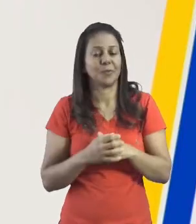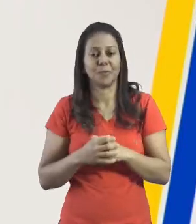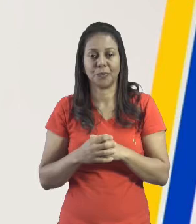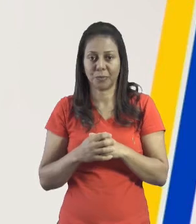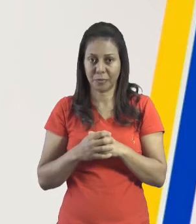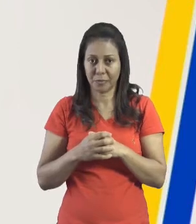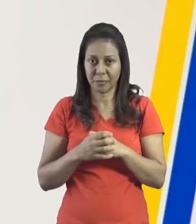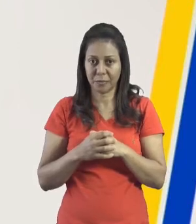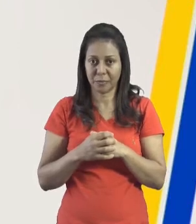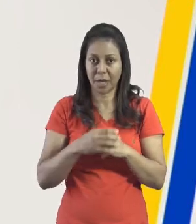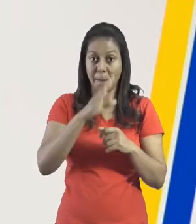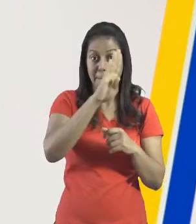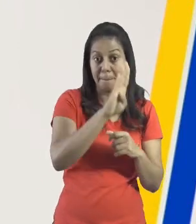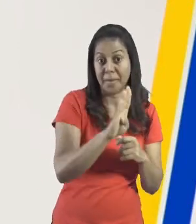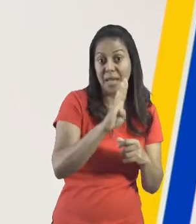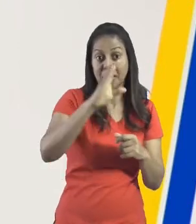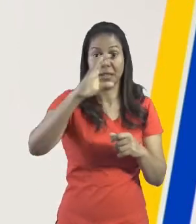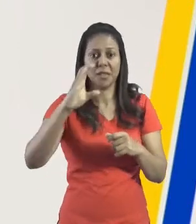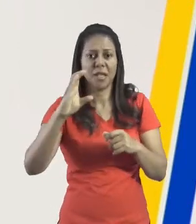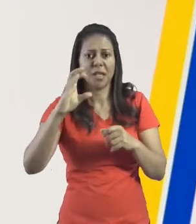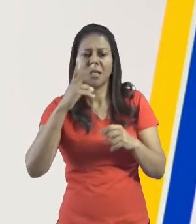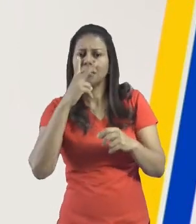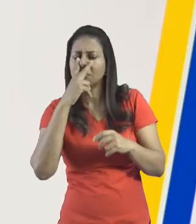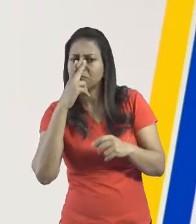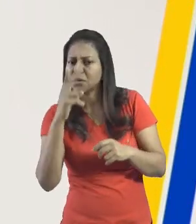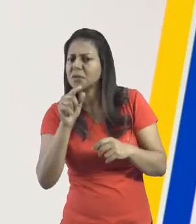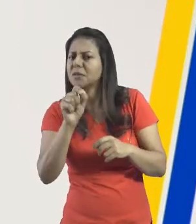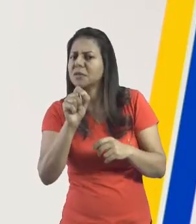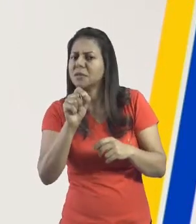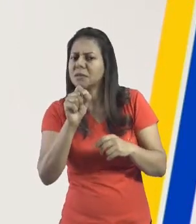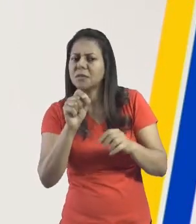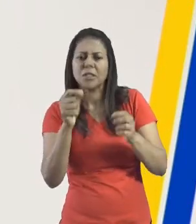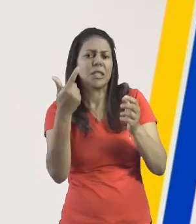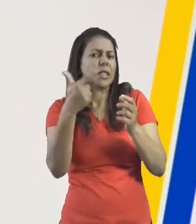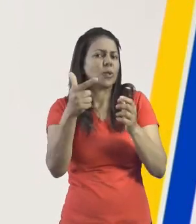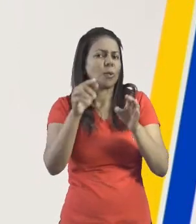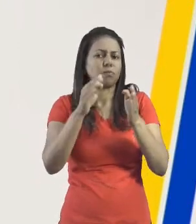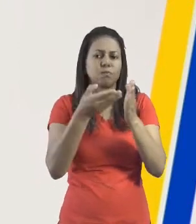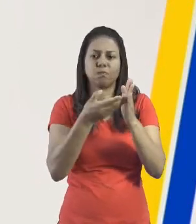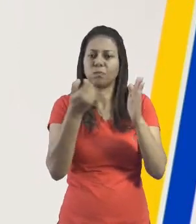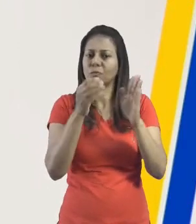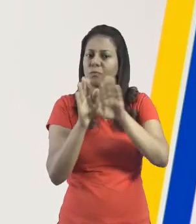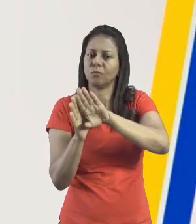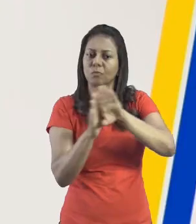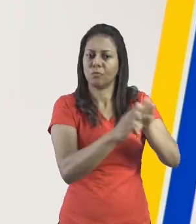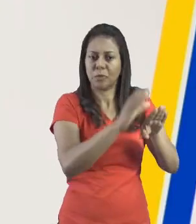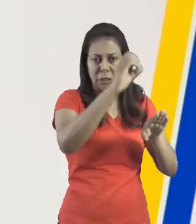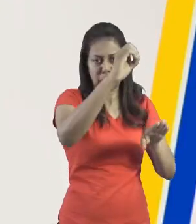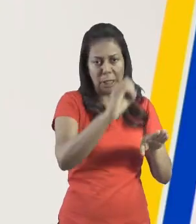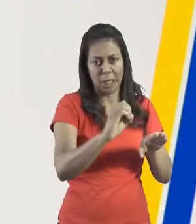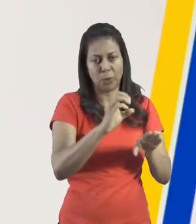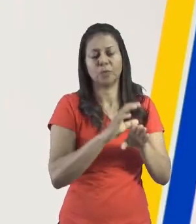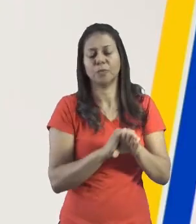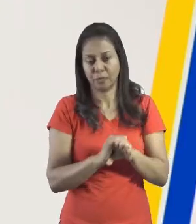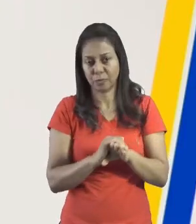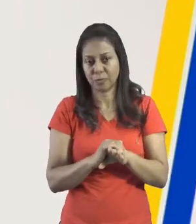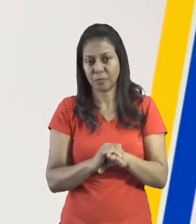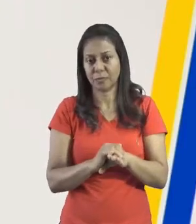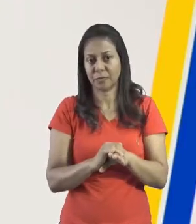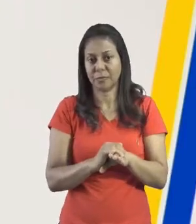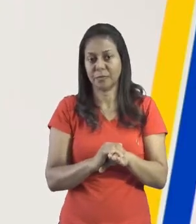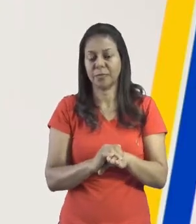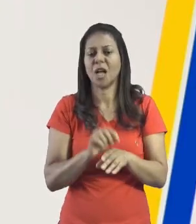o b e o c não aparecem. Significa que b e c são iguais a zero. E como fazer